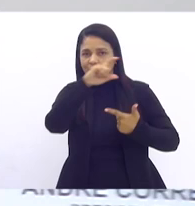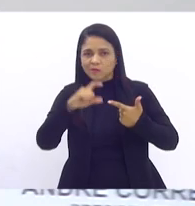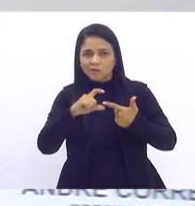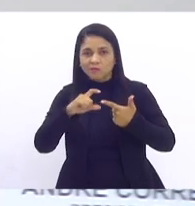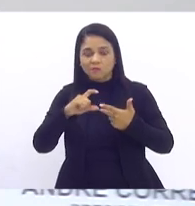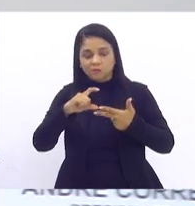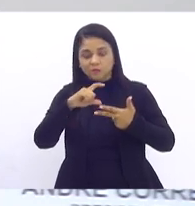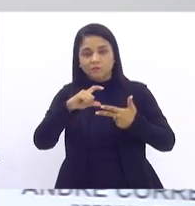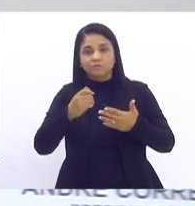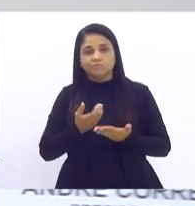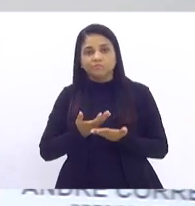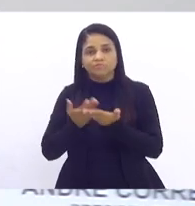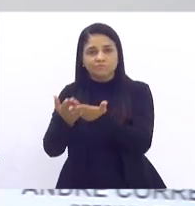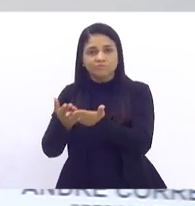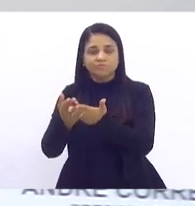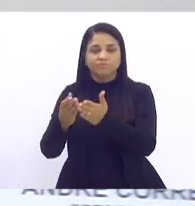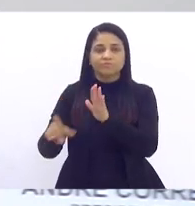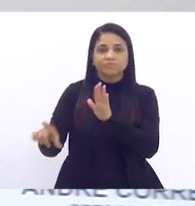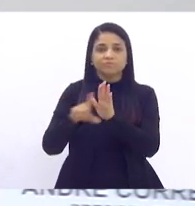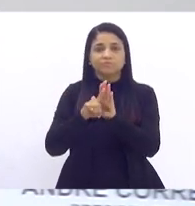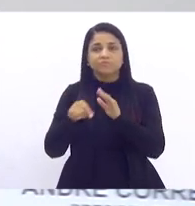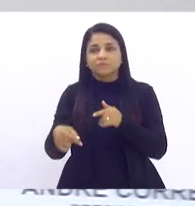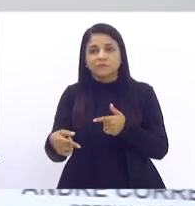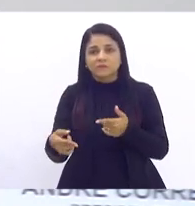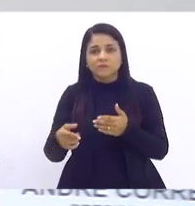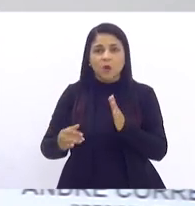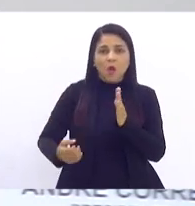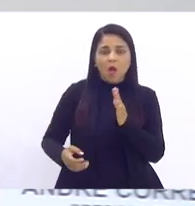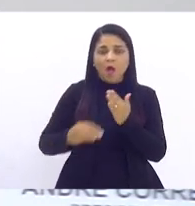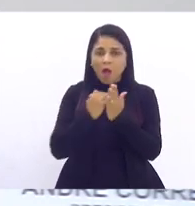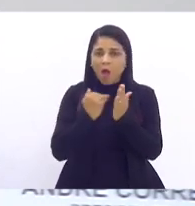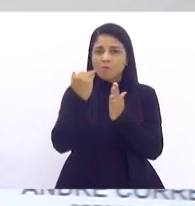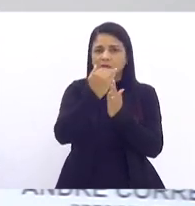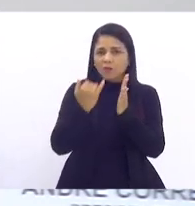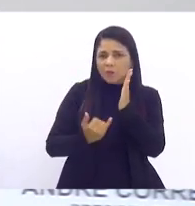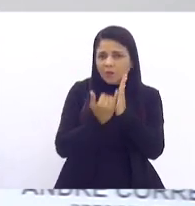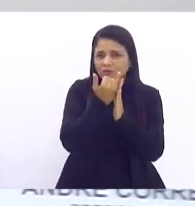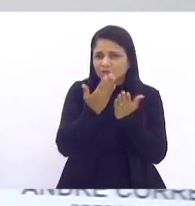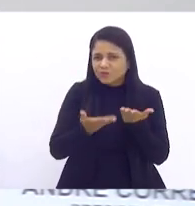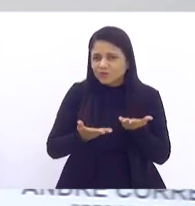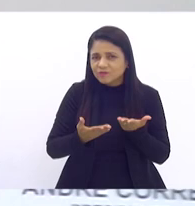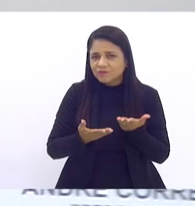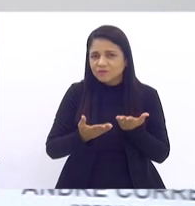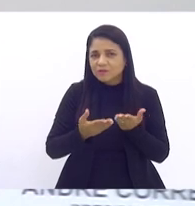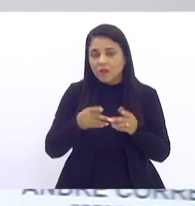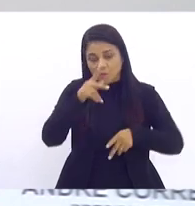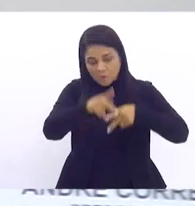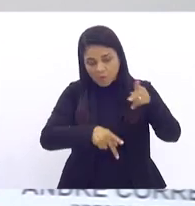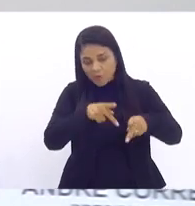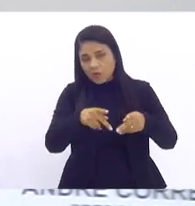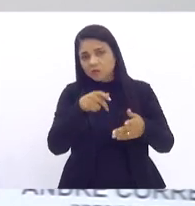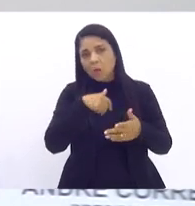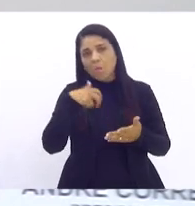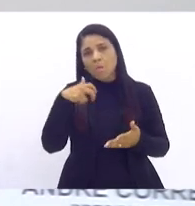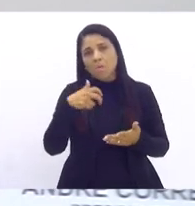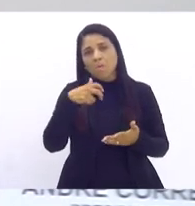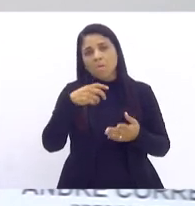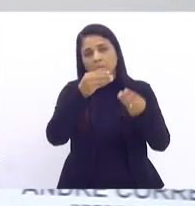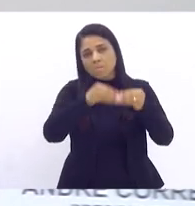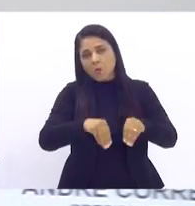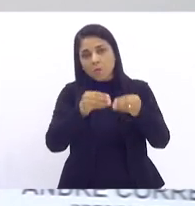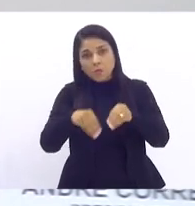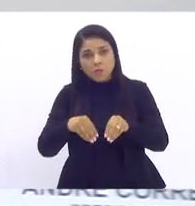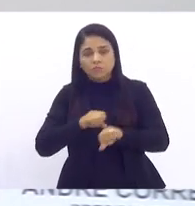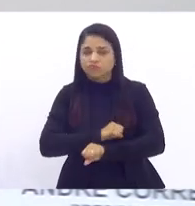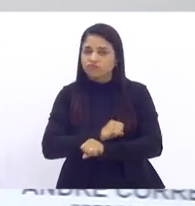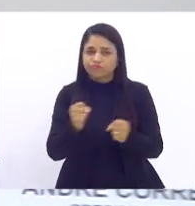lei para o Congresso Nacional aumentar imposto só que o sacrificado é a população que fica embaixo sustentando tudo isso e nós não temos mais condição de